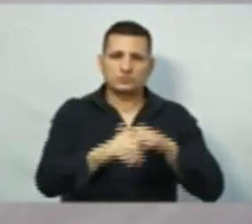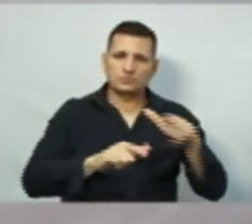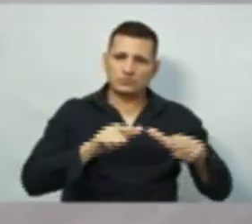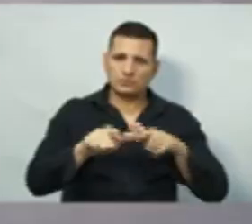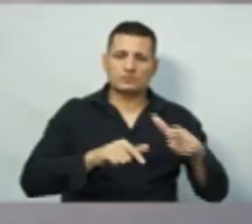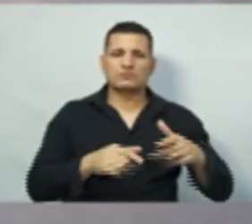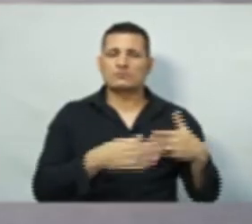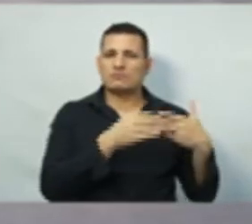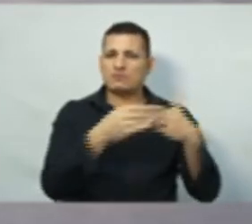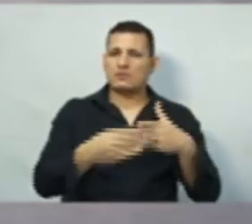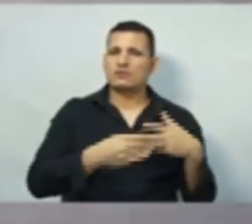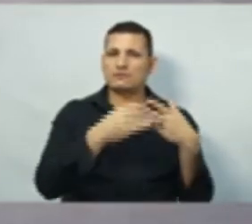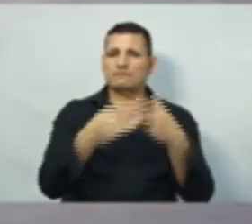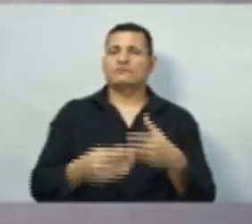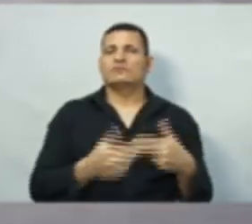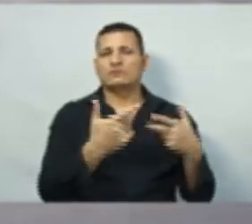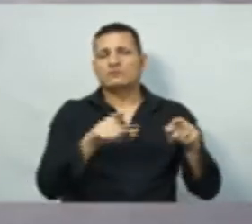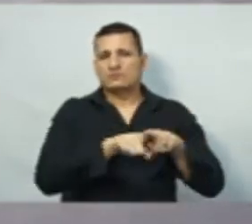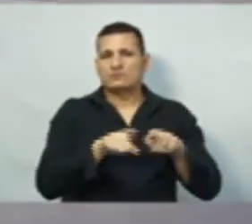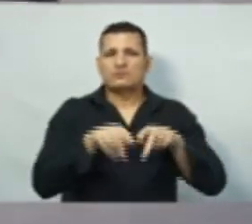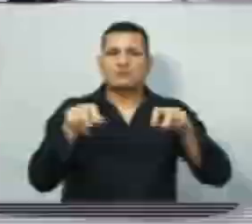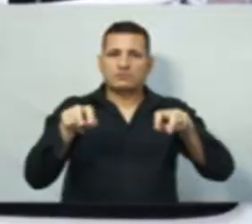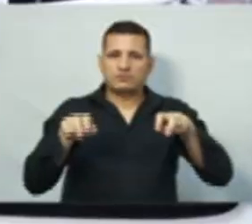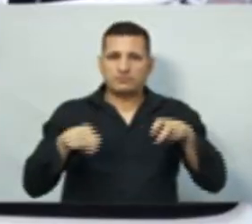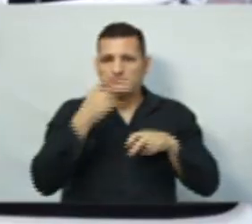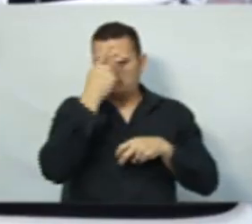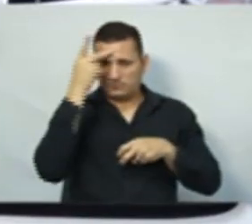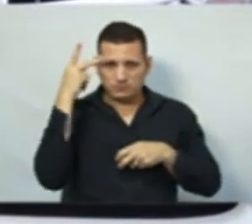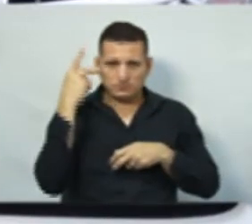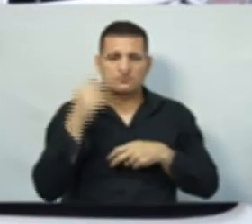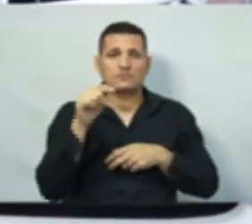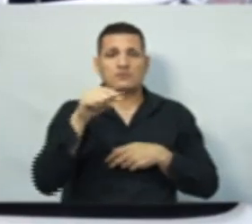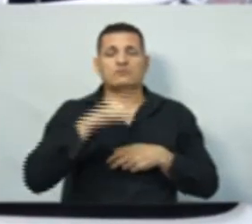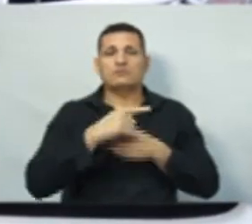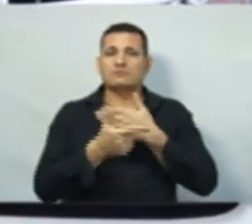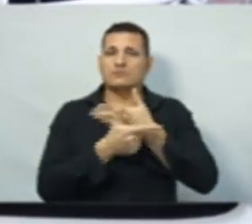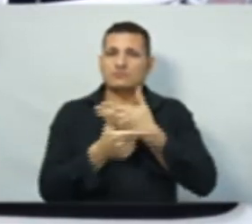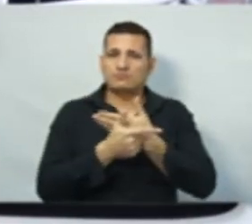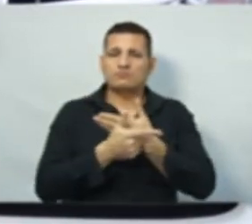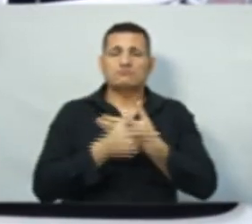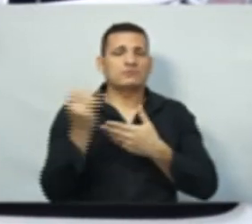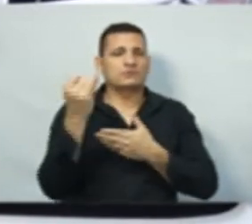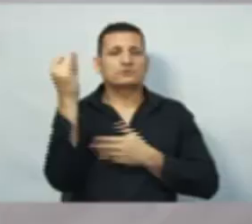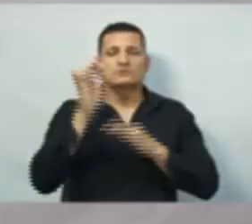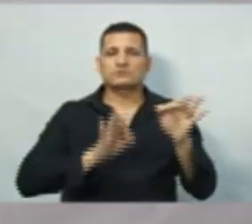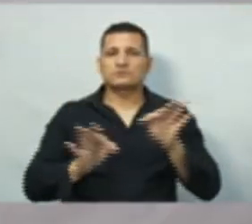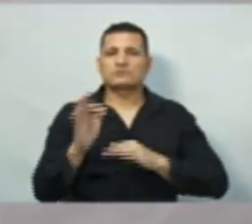de cargas e de passageiros. Ela tem um papel essencial na organização e